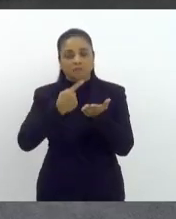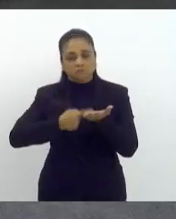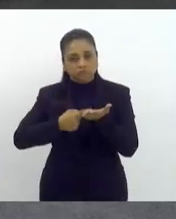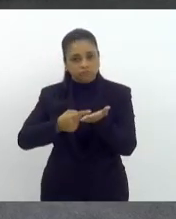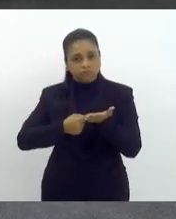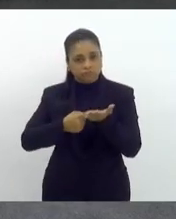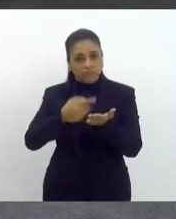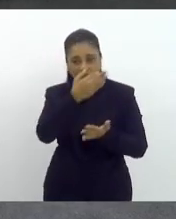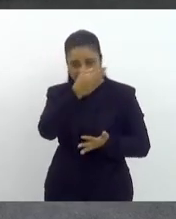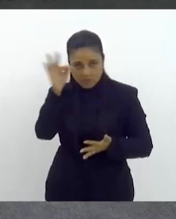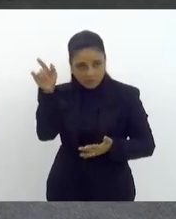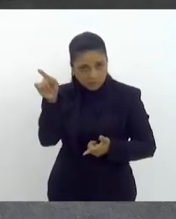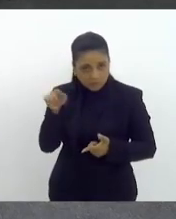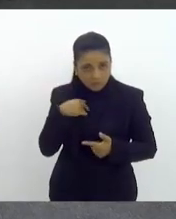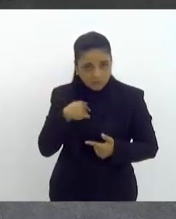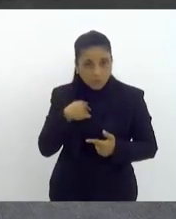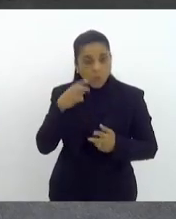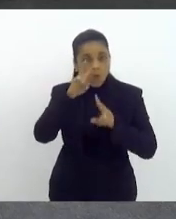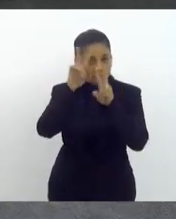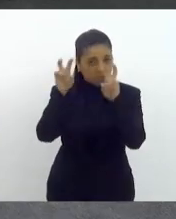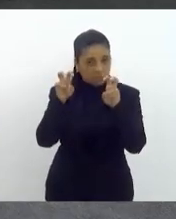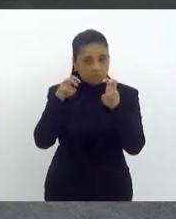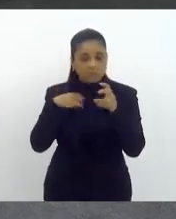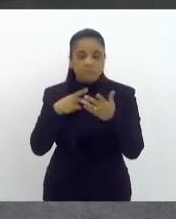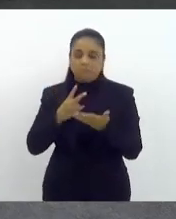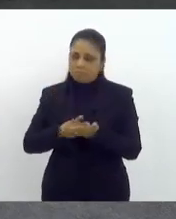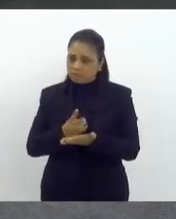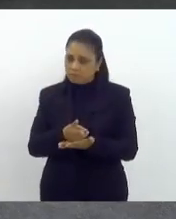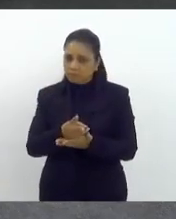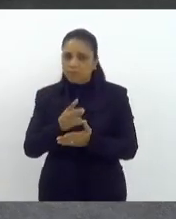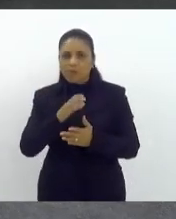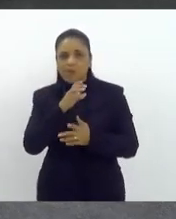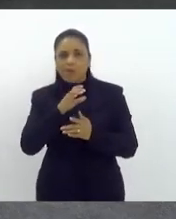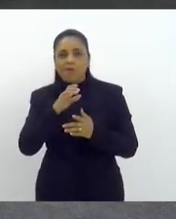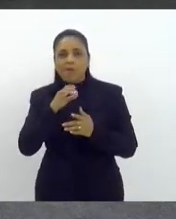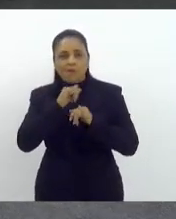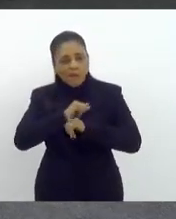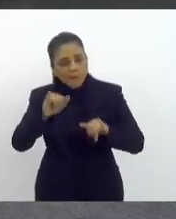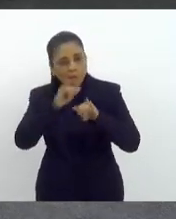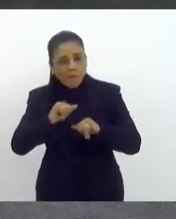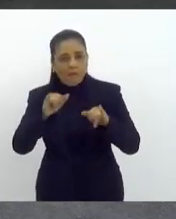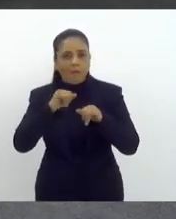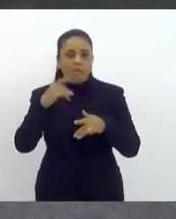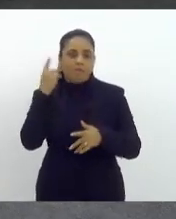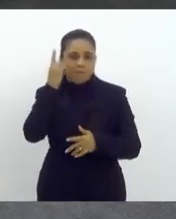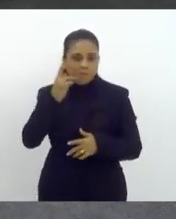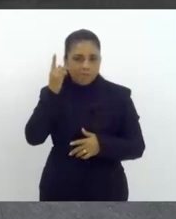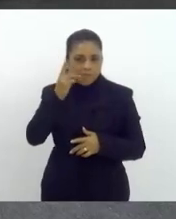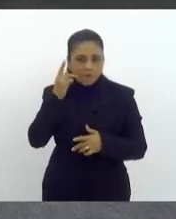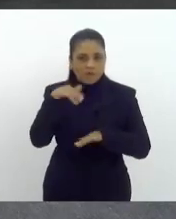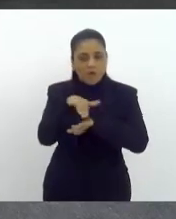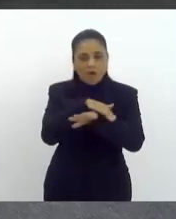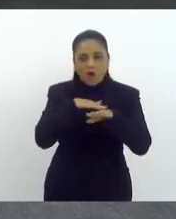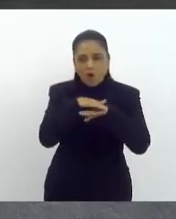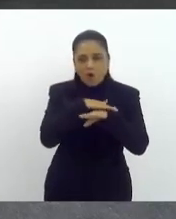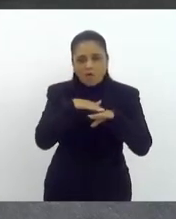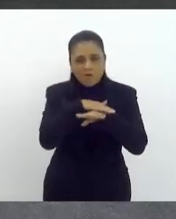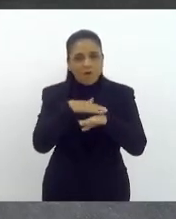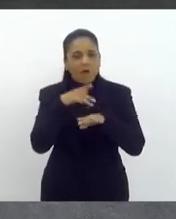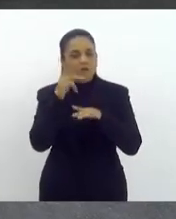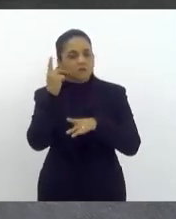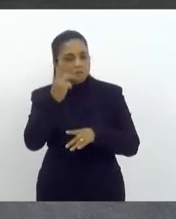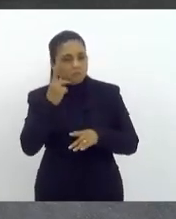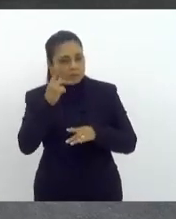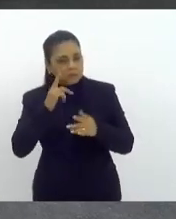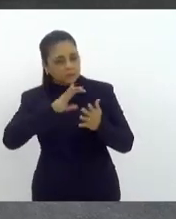Esse assunto também é tema recorrente de todas as campanhas políticas de todas as conversas políticas de